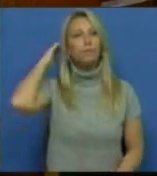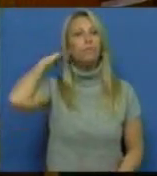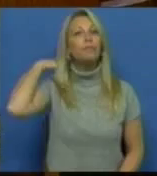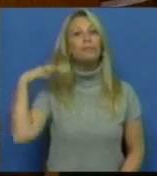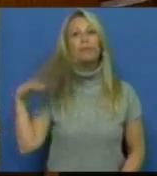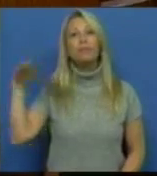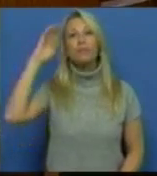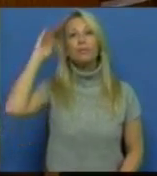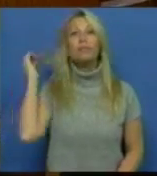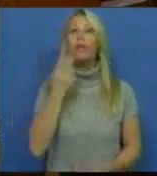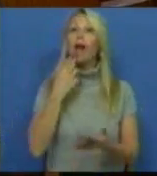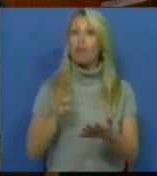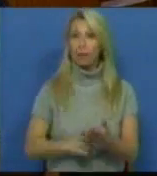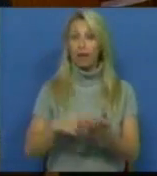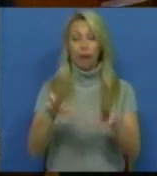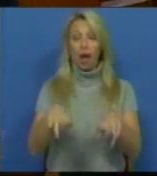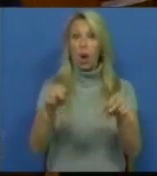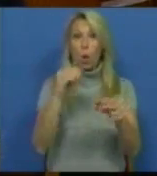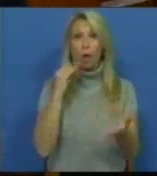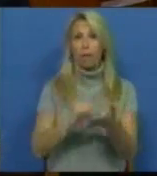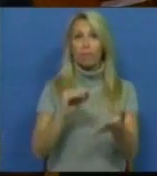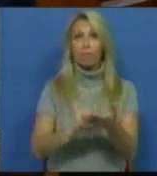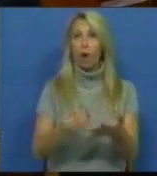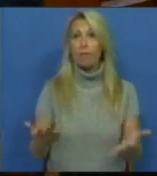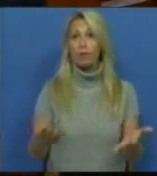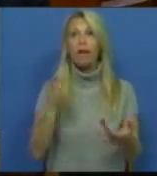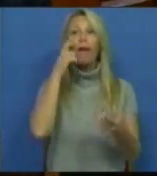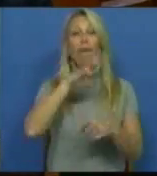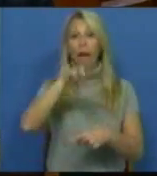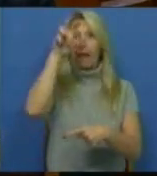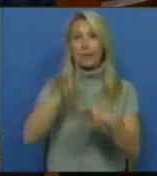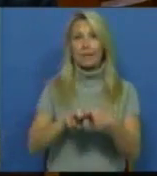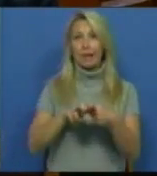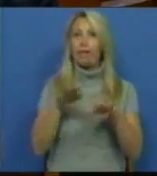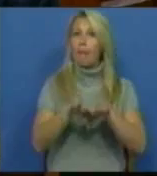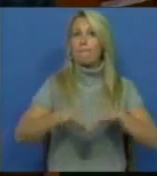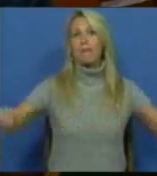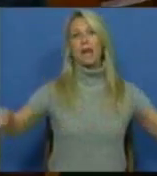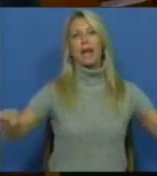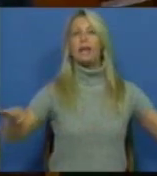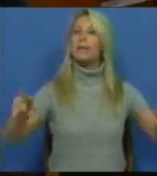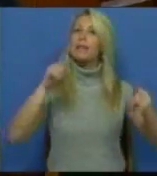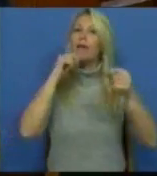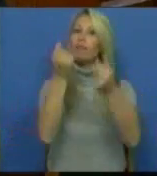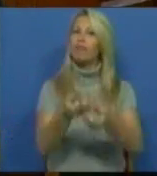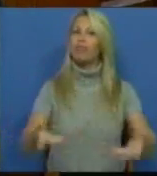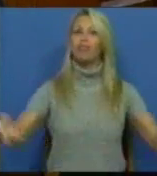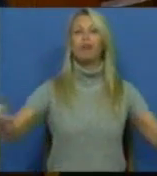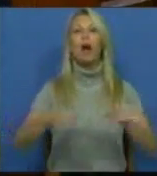A verdade é que nunca foram os pobres que se sentaram à mesa do banquete onde se serviram